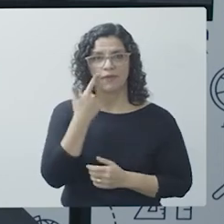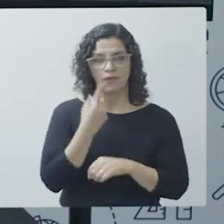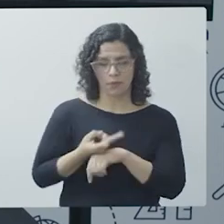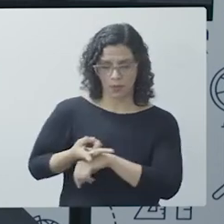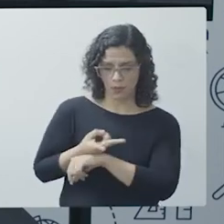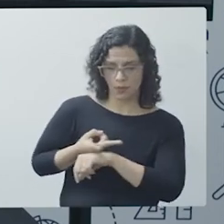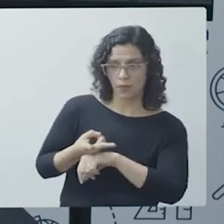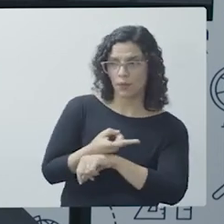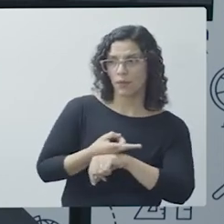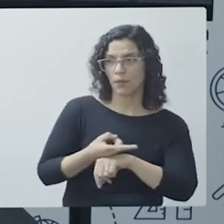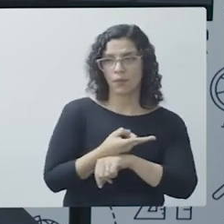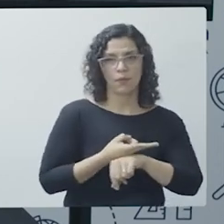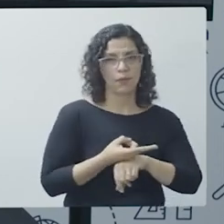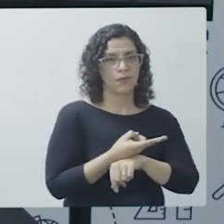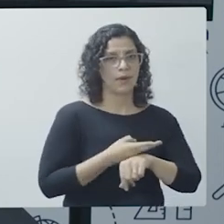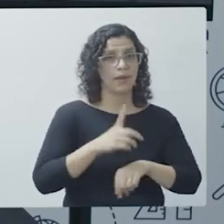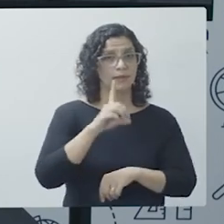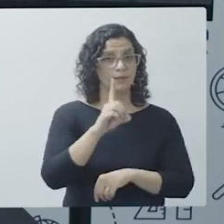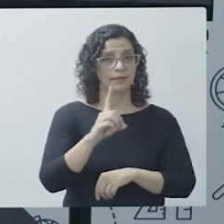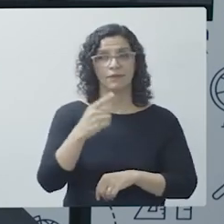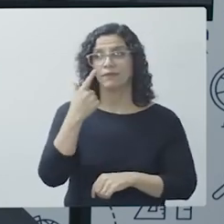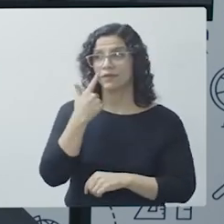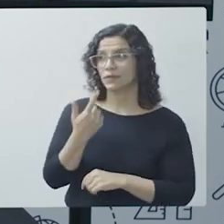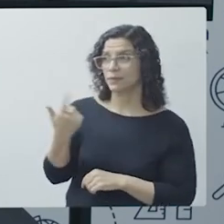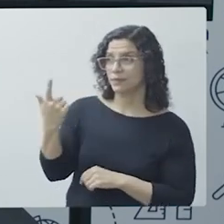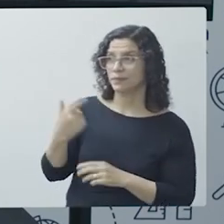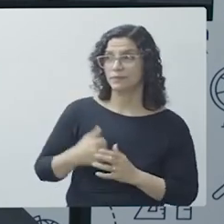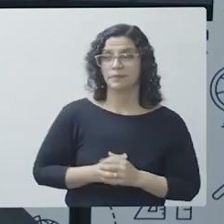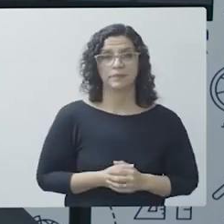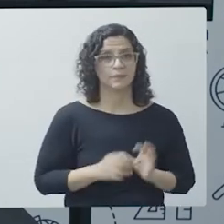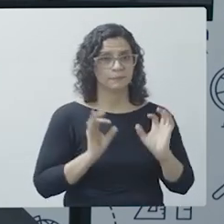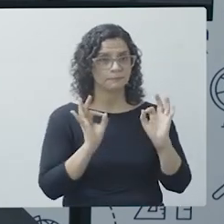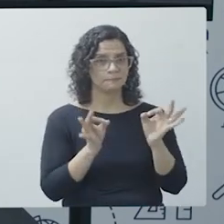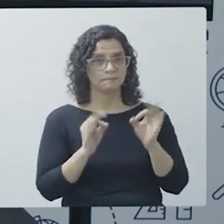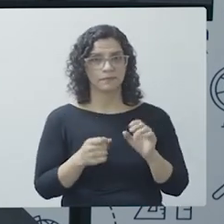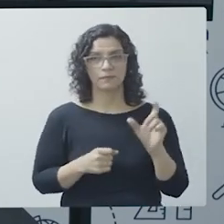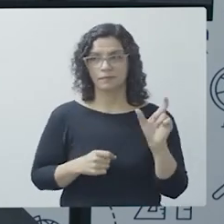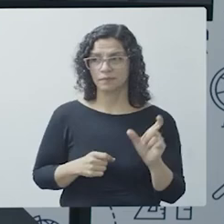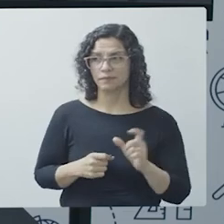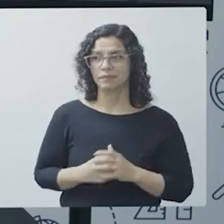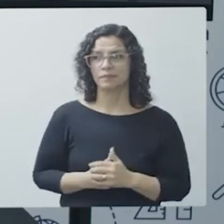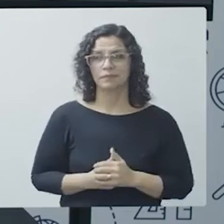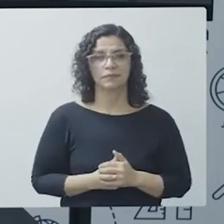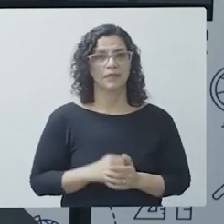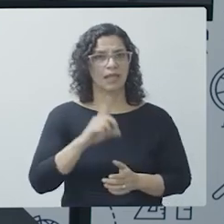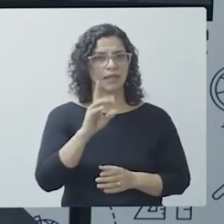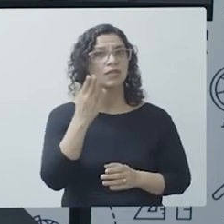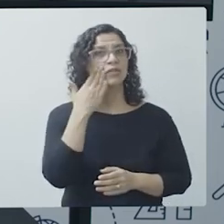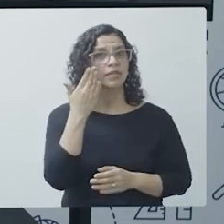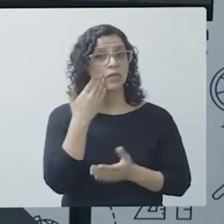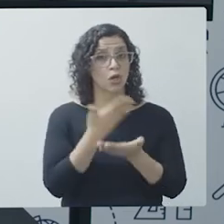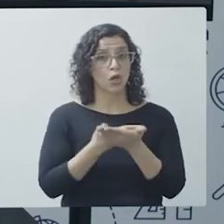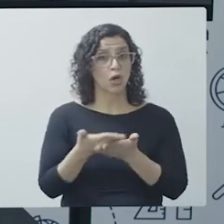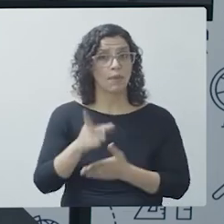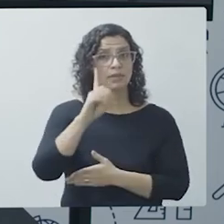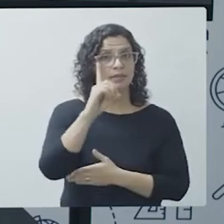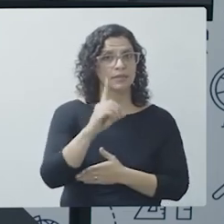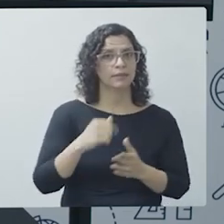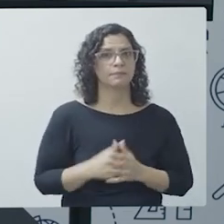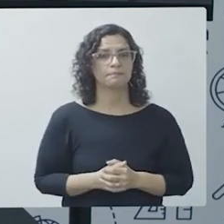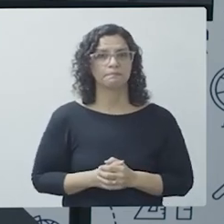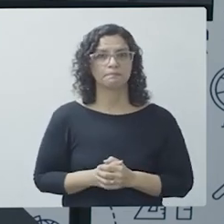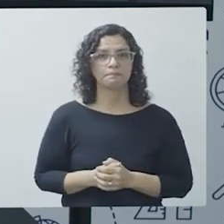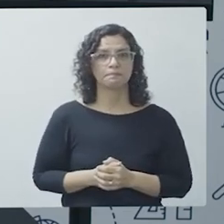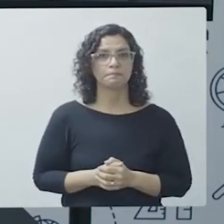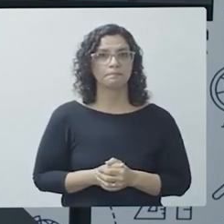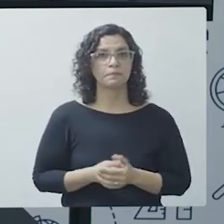D. Então, eu vou procurar a letra D aqui. Está aqui. Muito bem, vou colocar aqui. Já sei que a primeira letra